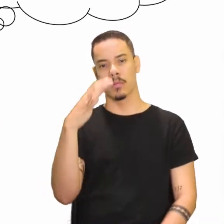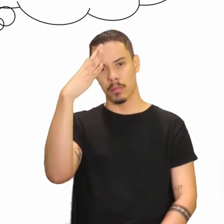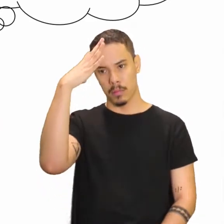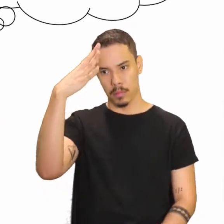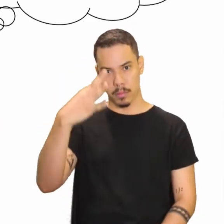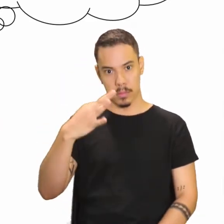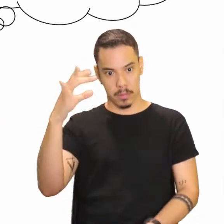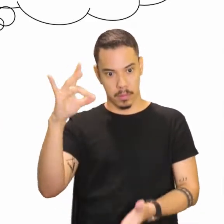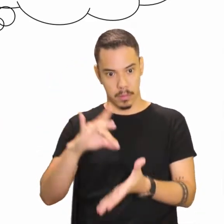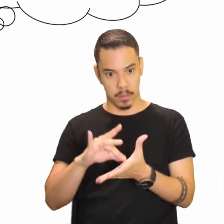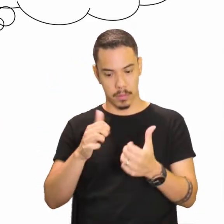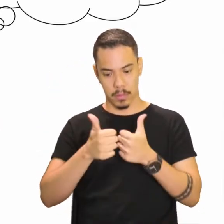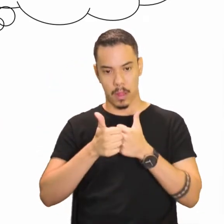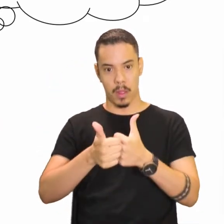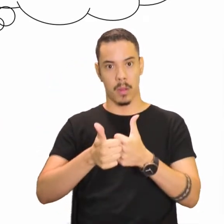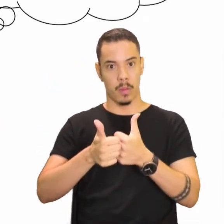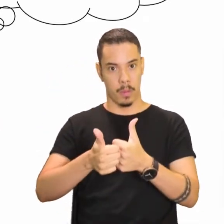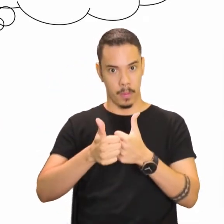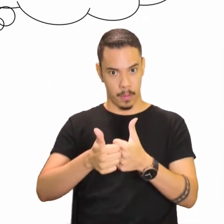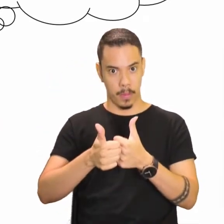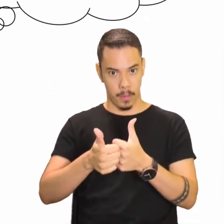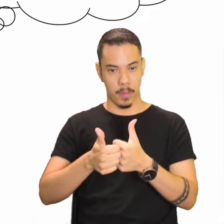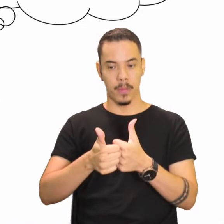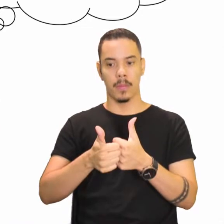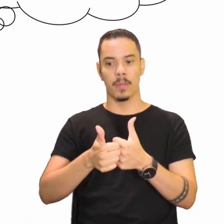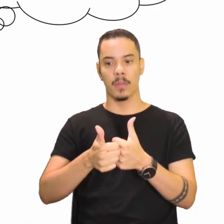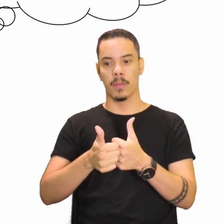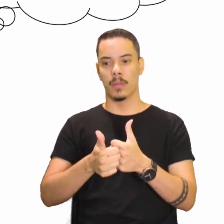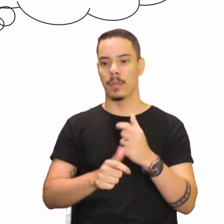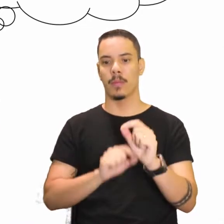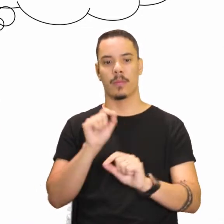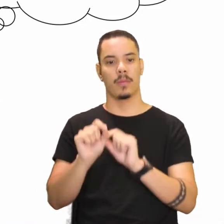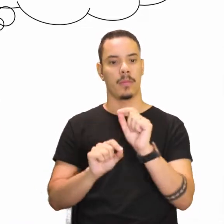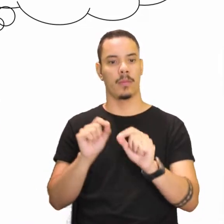está acompanhando a